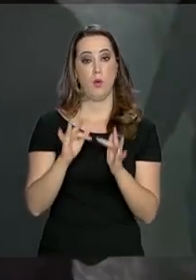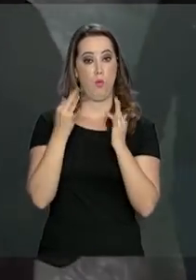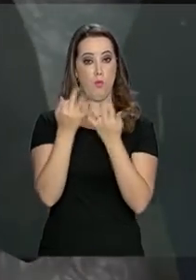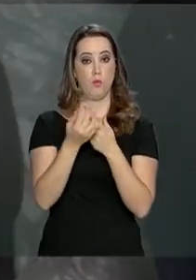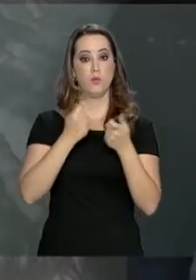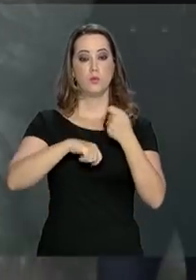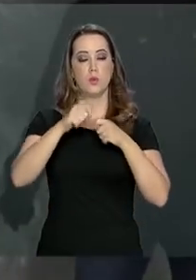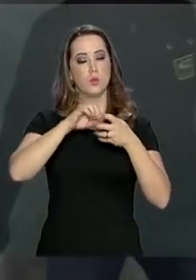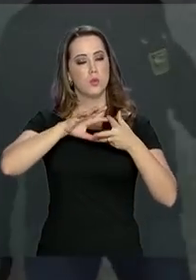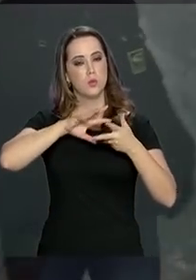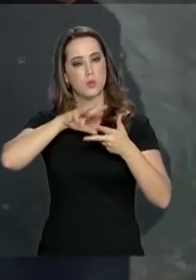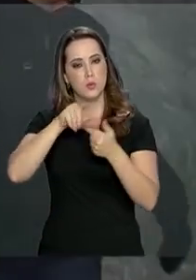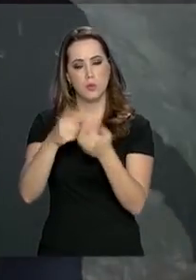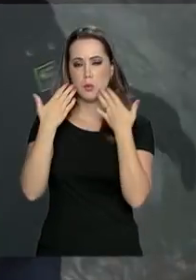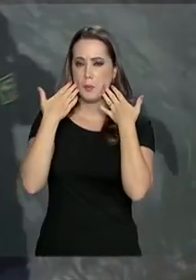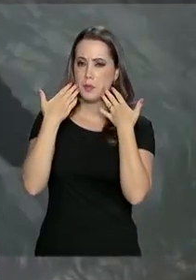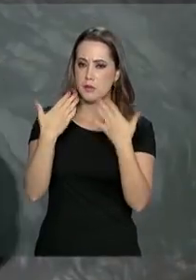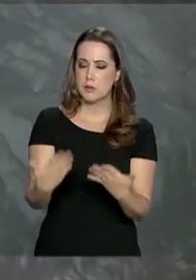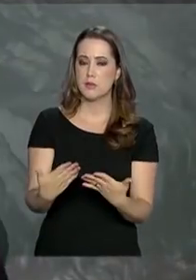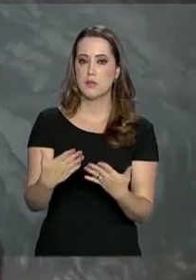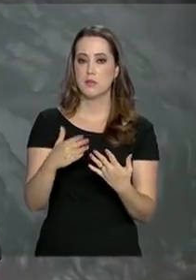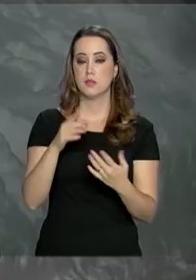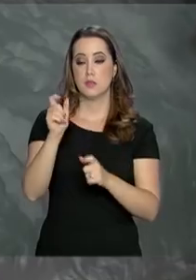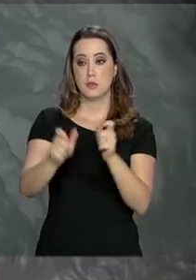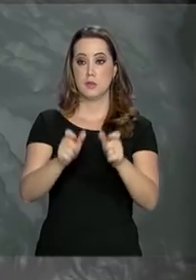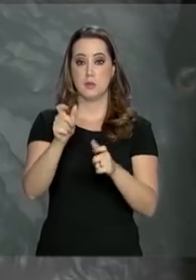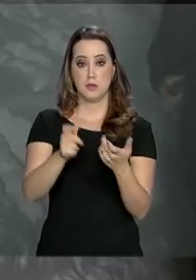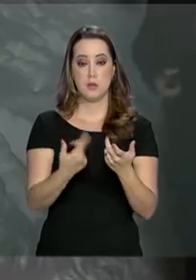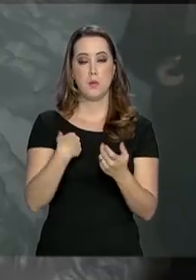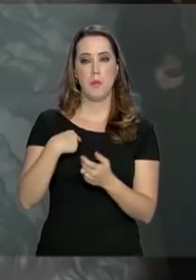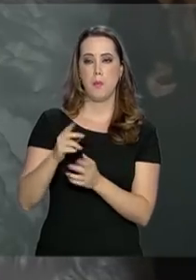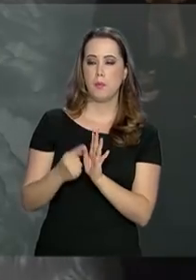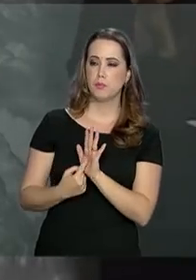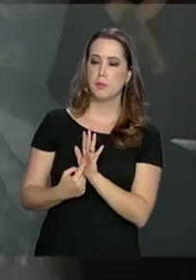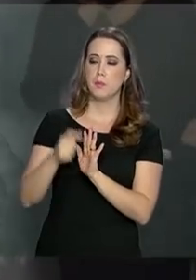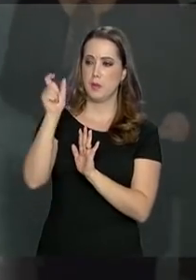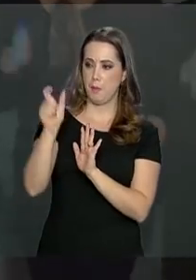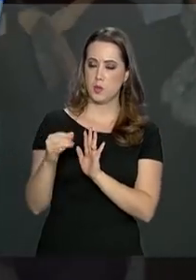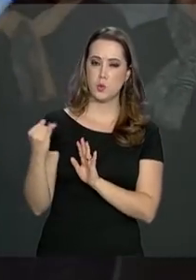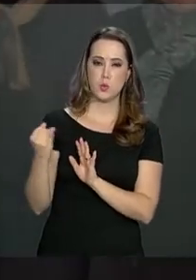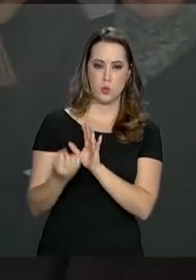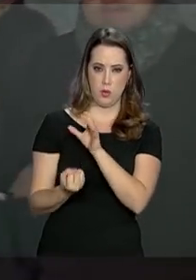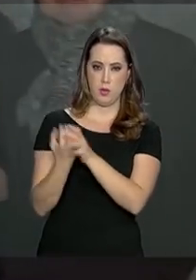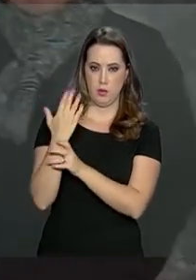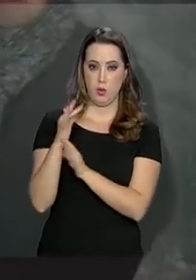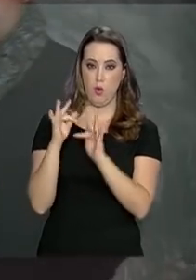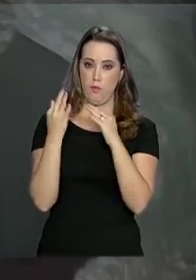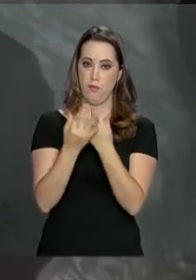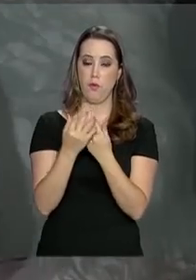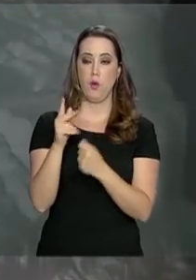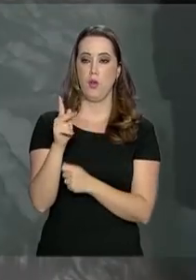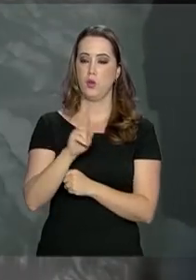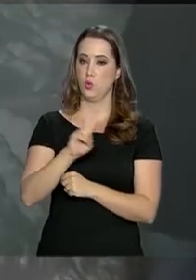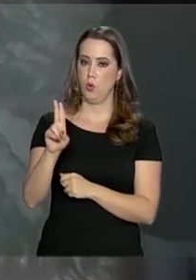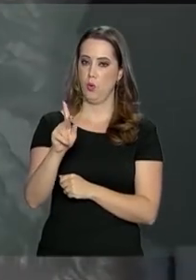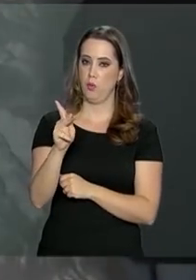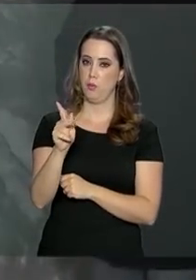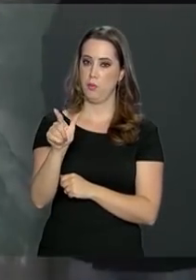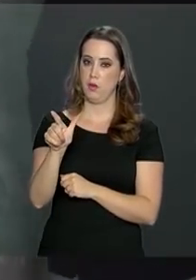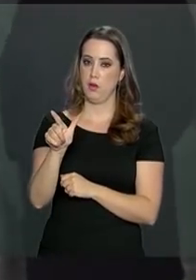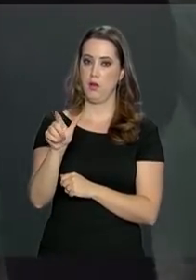fórum foi apresentado, ele foi apresentado aí ao público pelo idealizador do fórum, Klaus Schwab, que ressaltou